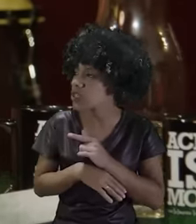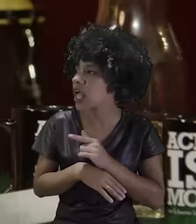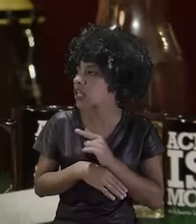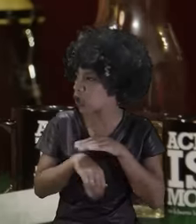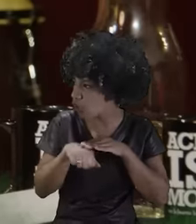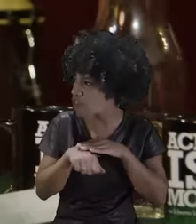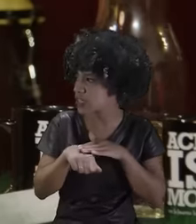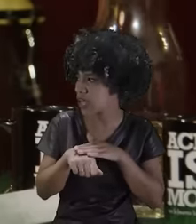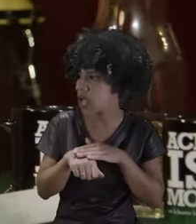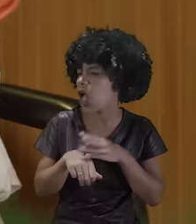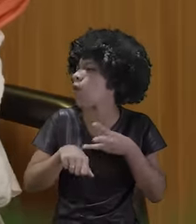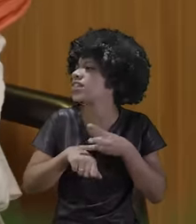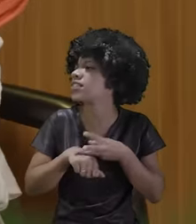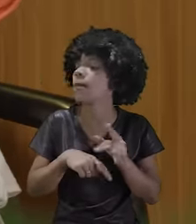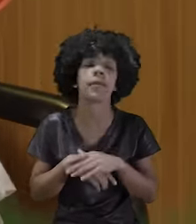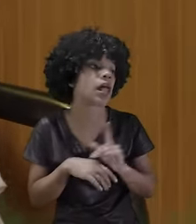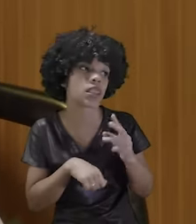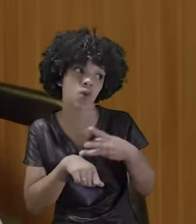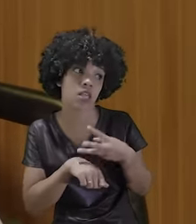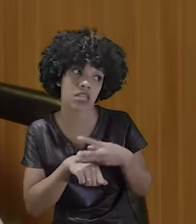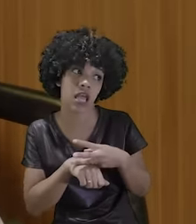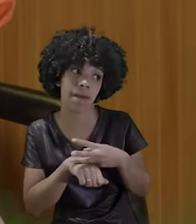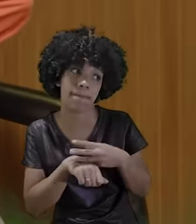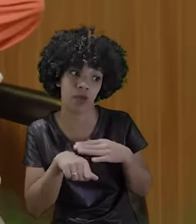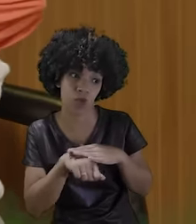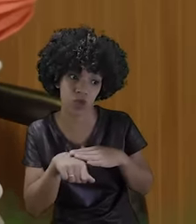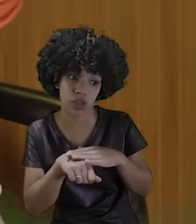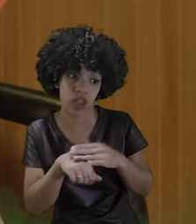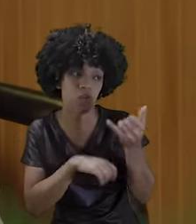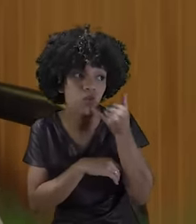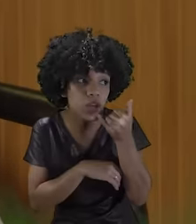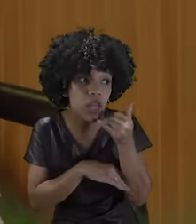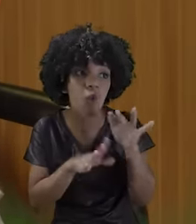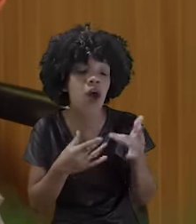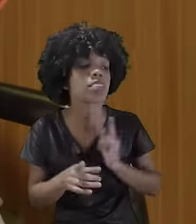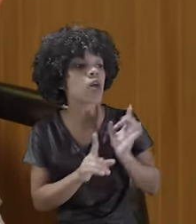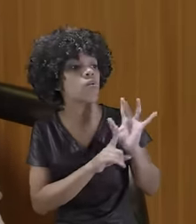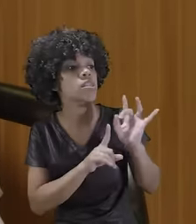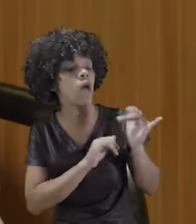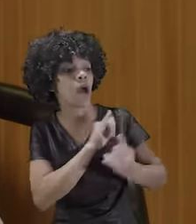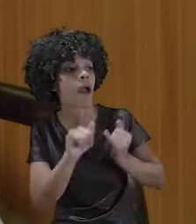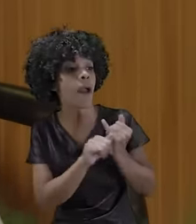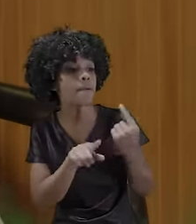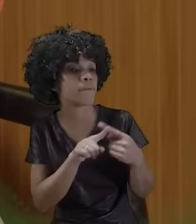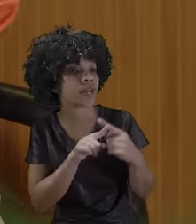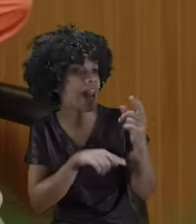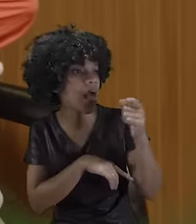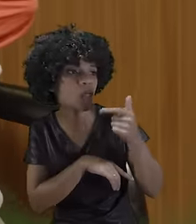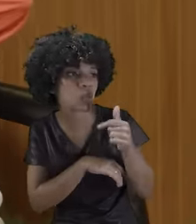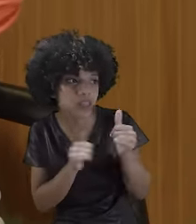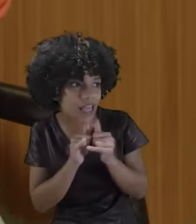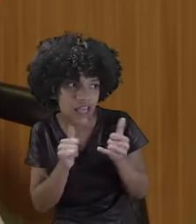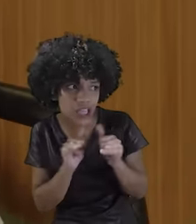consegue me falar como que você faz é o WhatsApp WhatsApp a gente conversa se a gente liga quando eles tem sinal da internet porque lá não